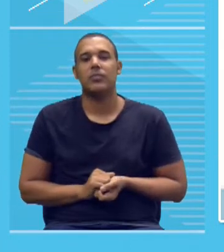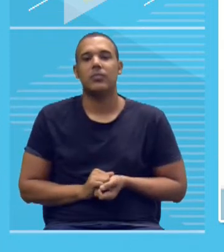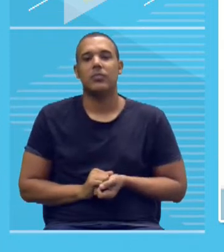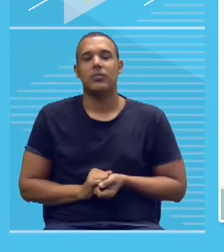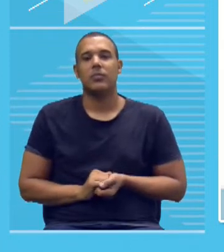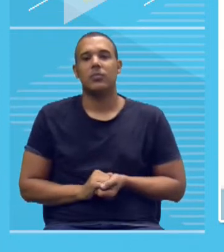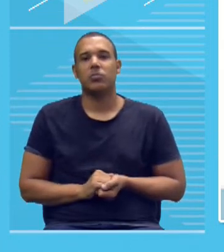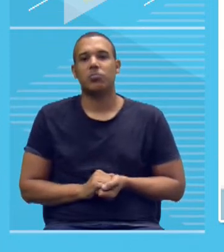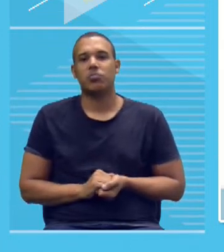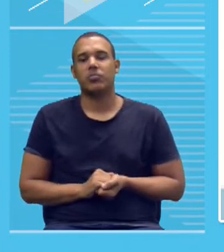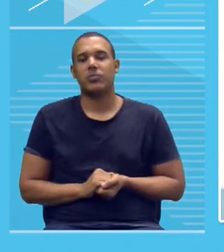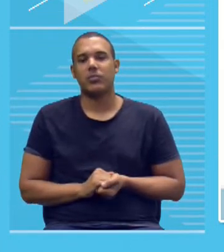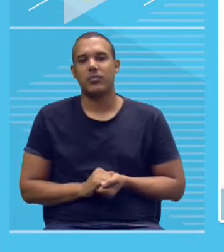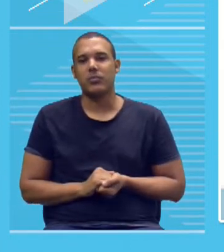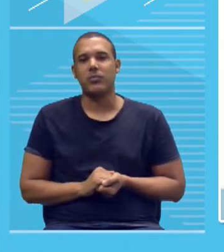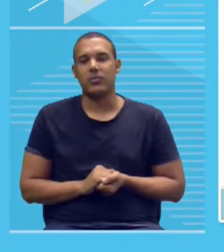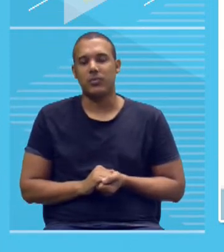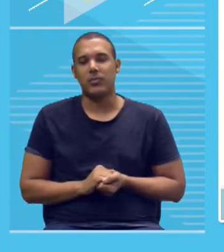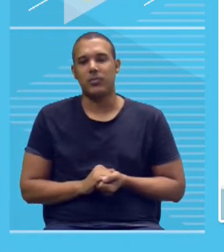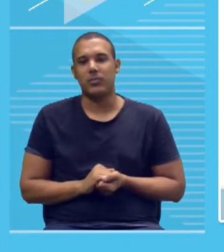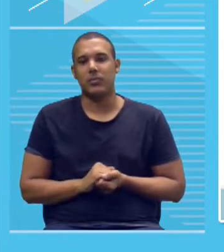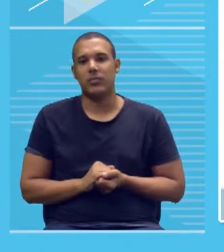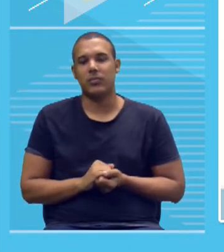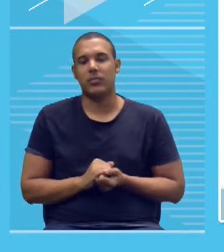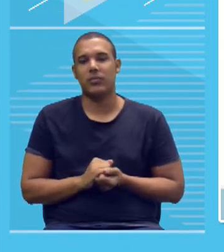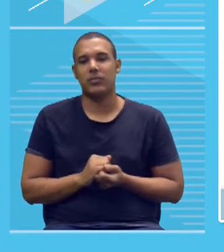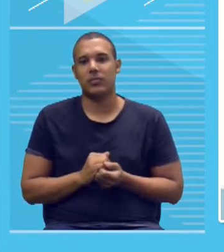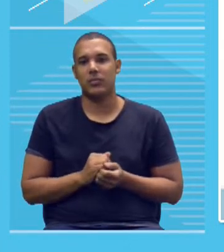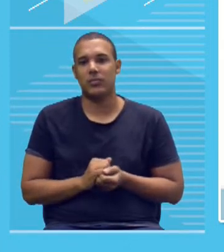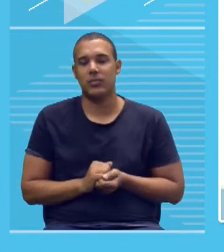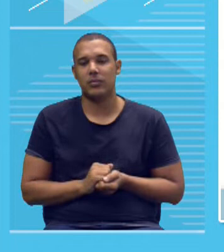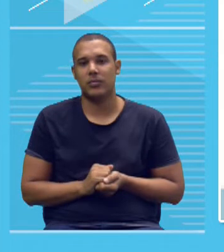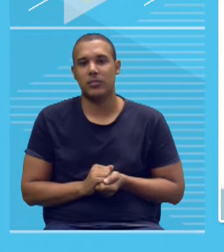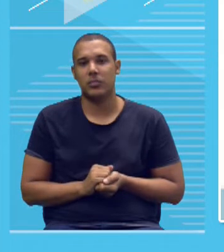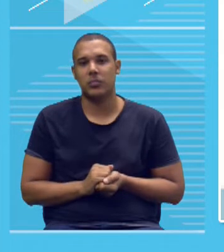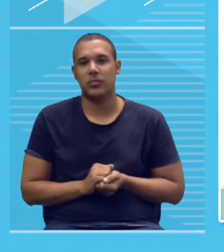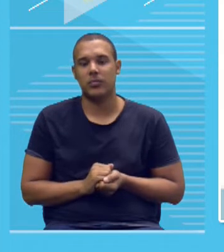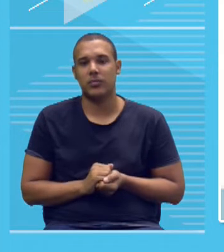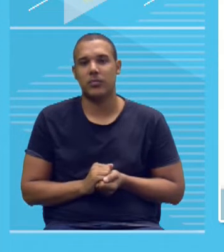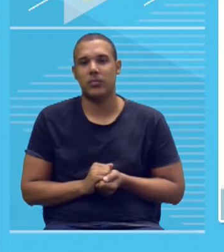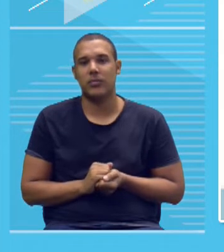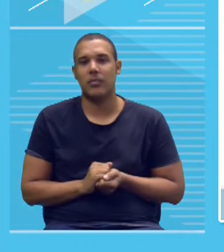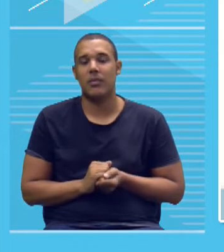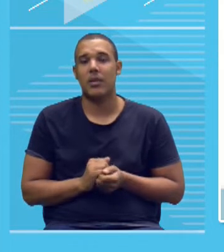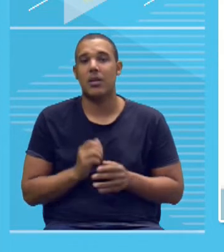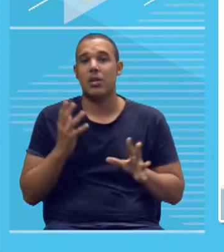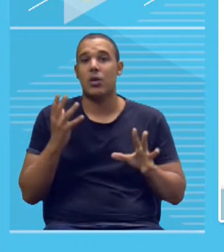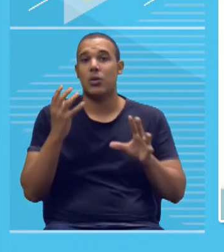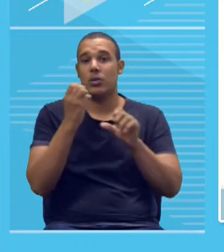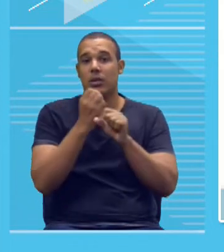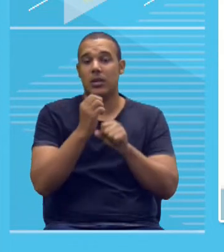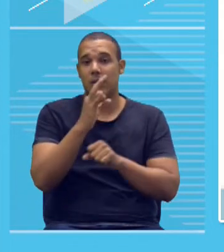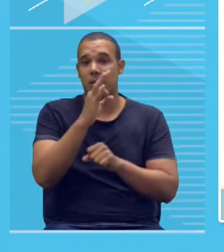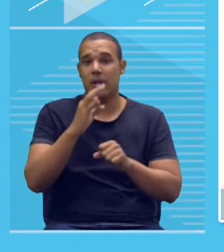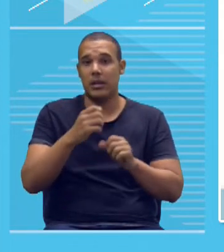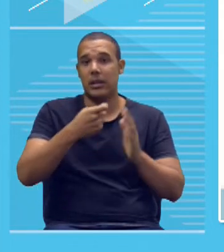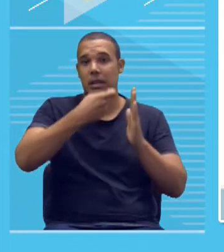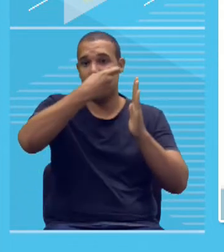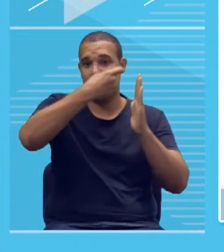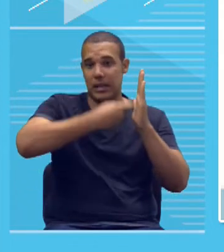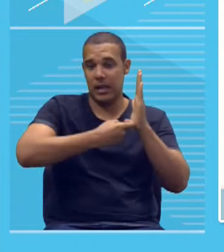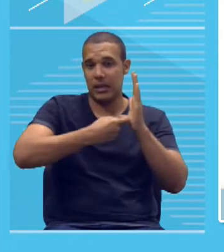é isso se a unidade é isso isso isso Gabriel para a gente fazer aquela análise total da porcentagem taxa e tempo